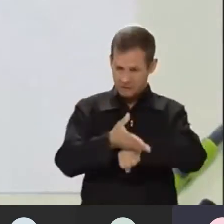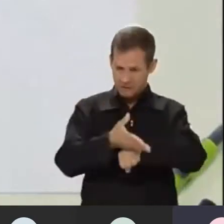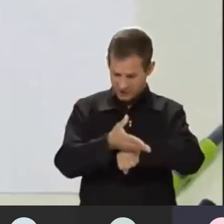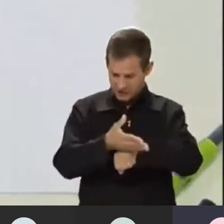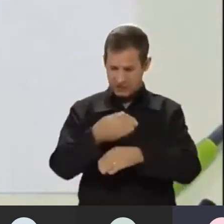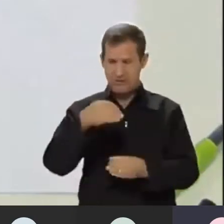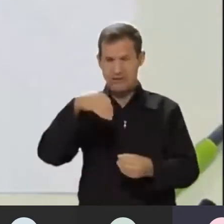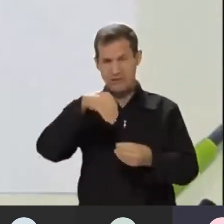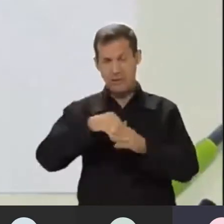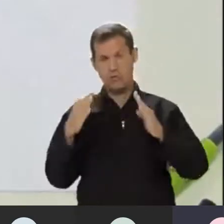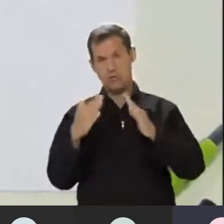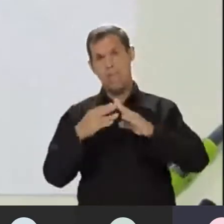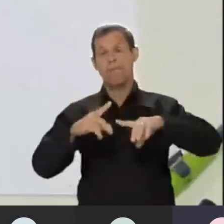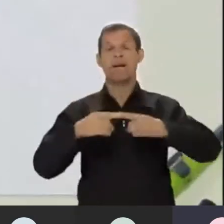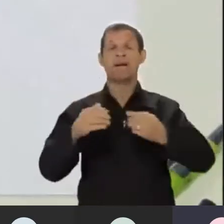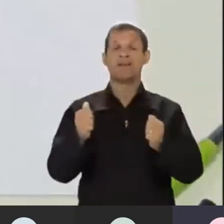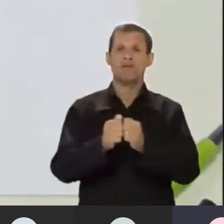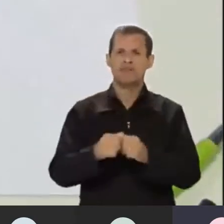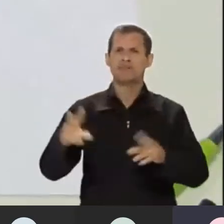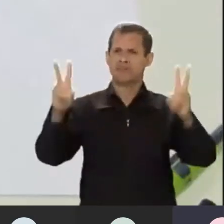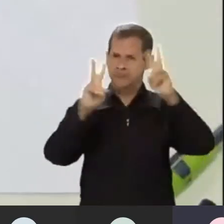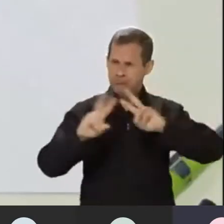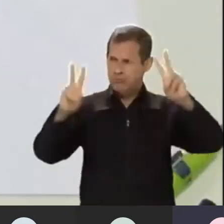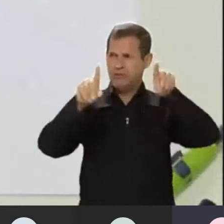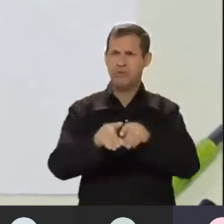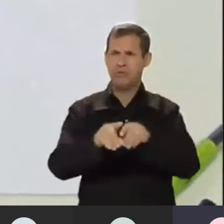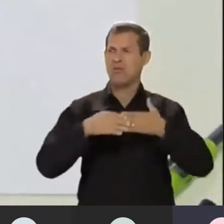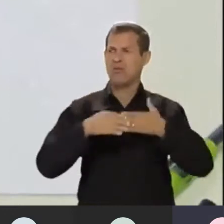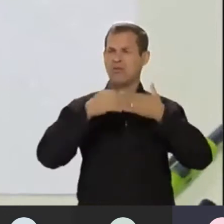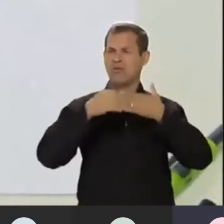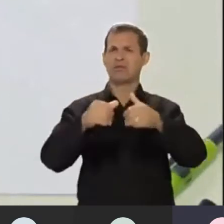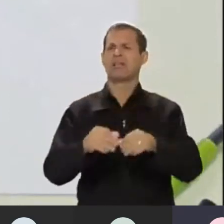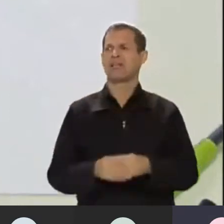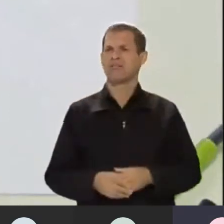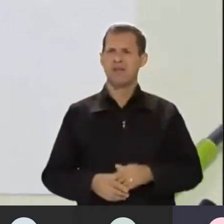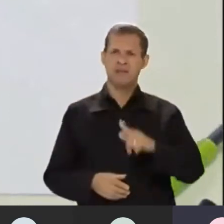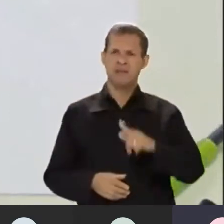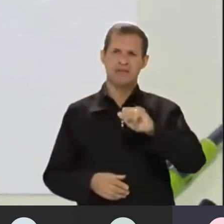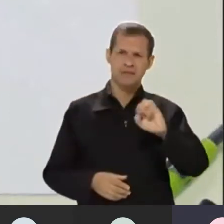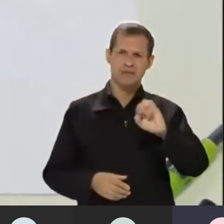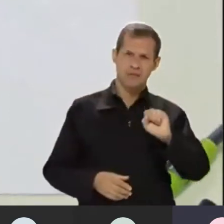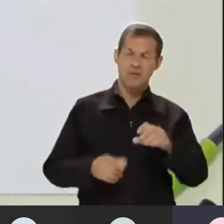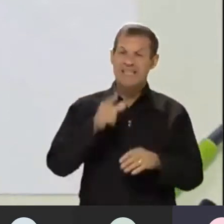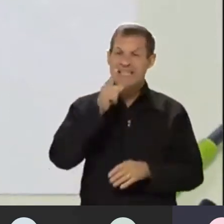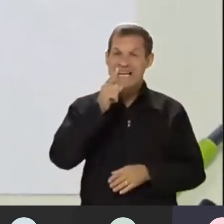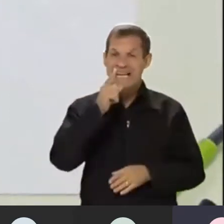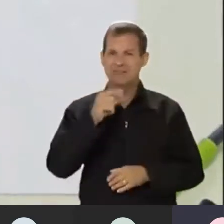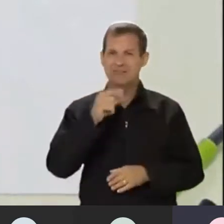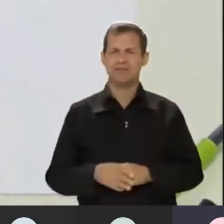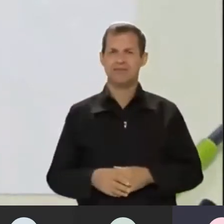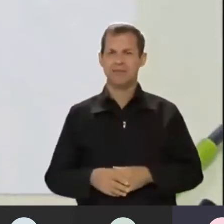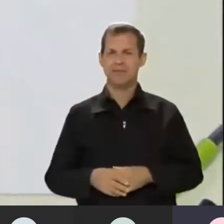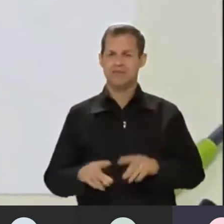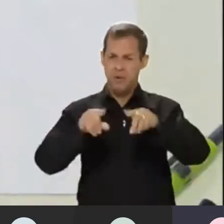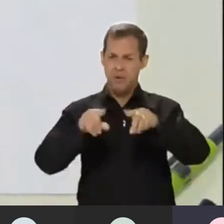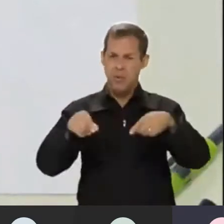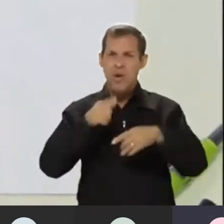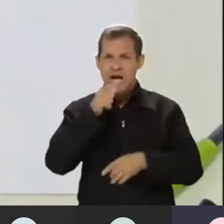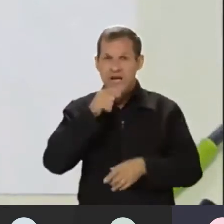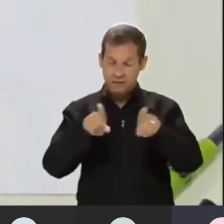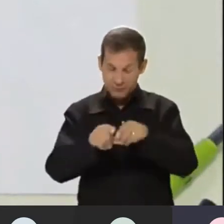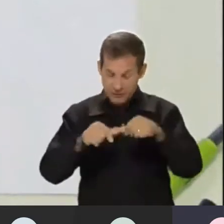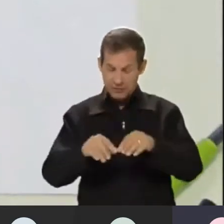penetre dentro do meu ambiente e aqui, junto com os ventos, ele vai carregar essas gotículas do meu espelho